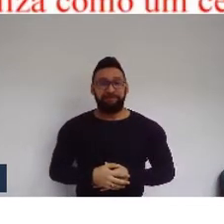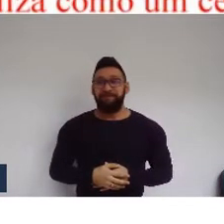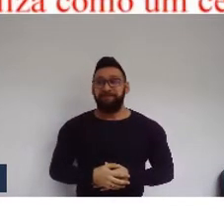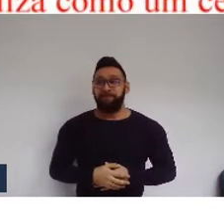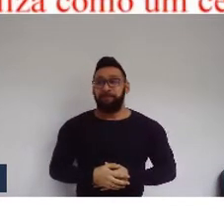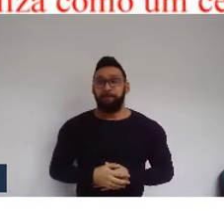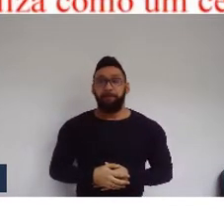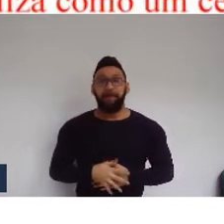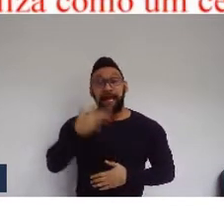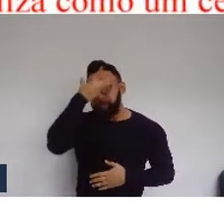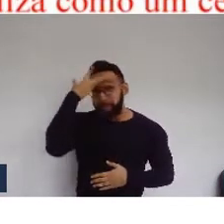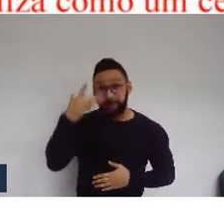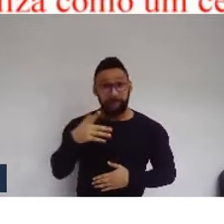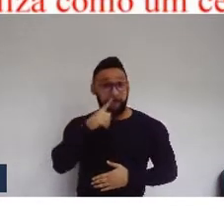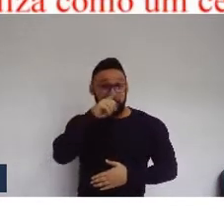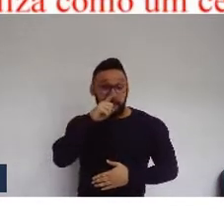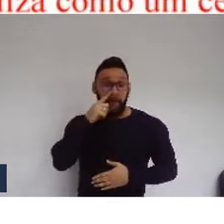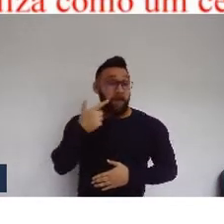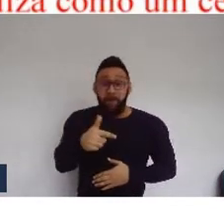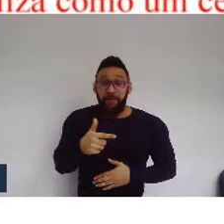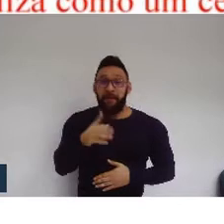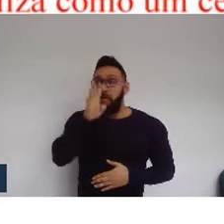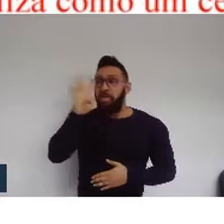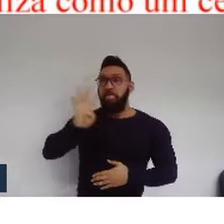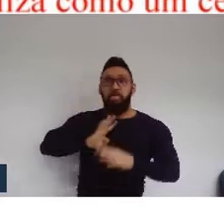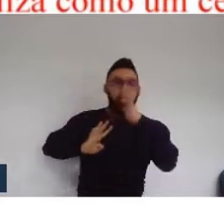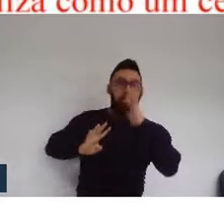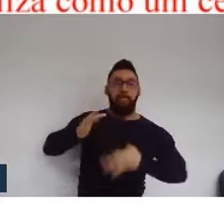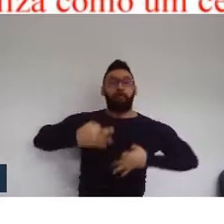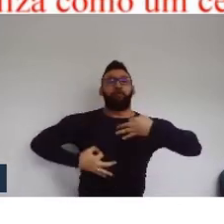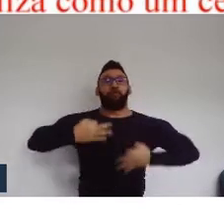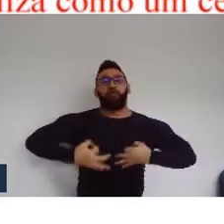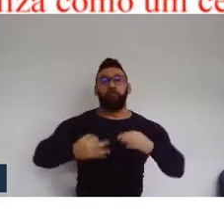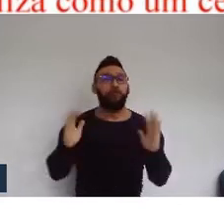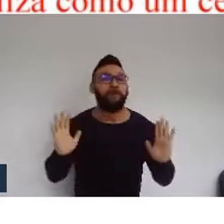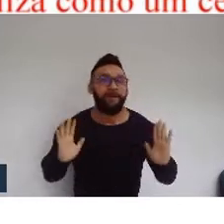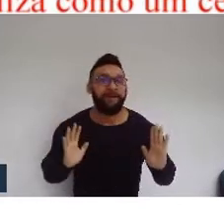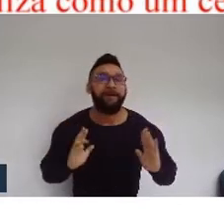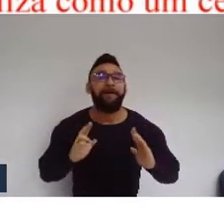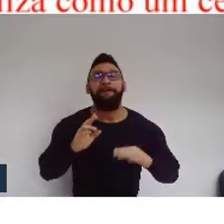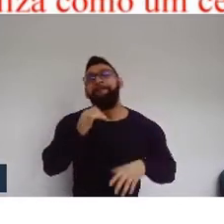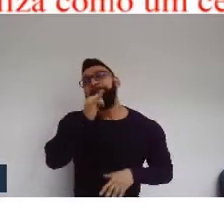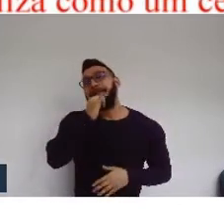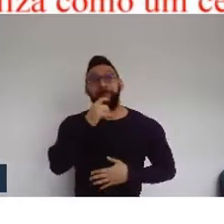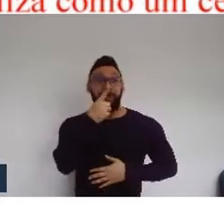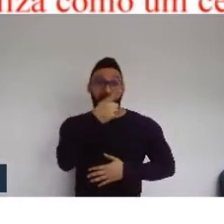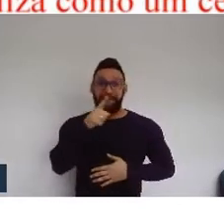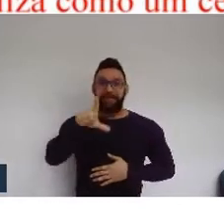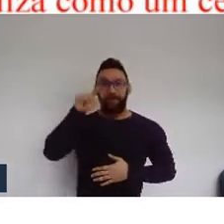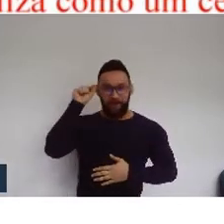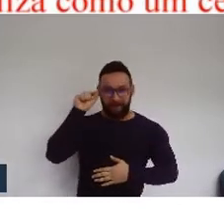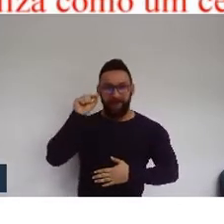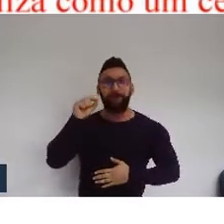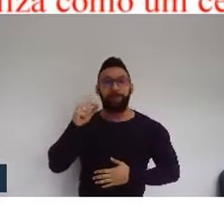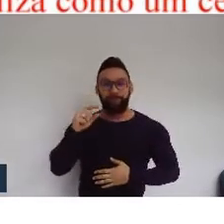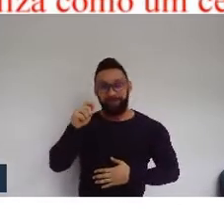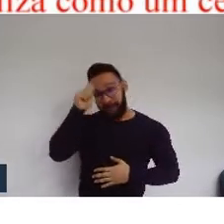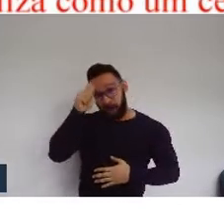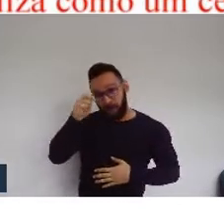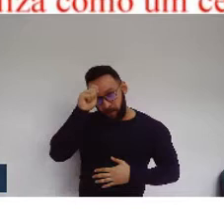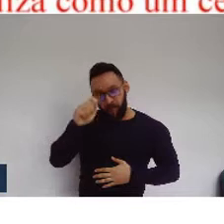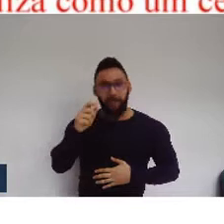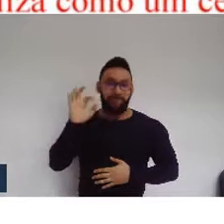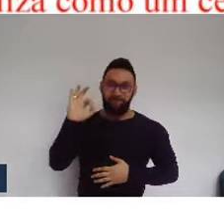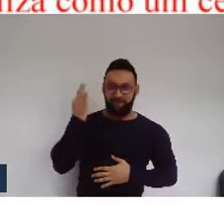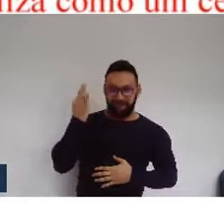Volta, por favor. Independente de como os lugares foram planejados, por exemplo, como esse autor Gandhi, que eu